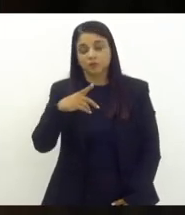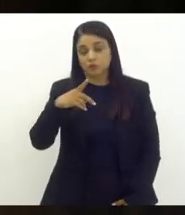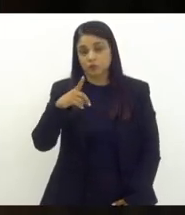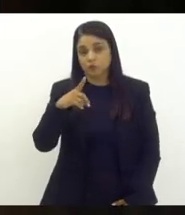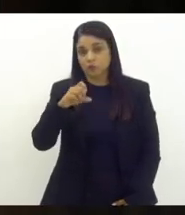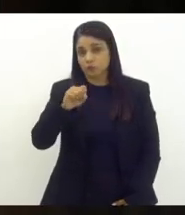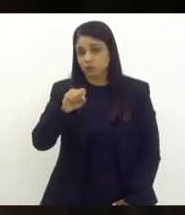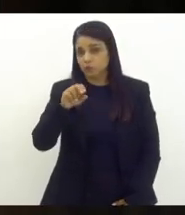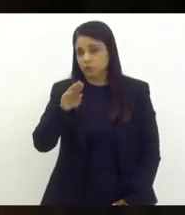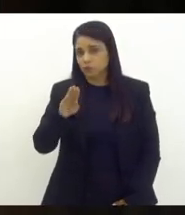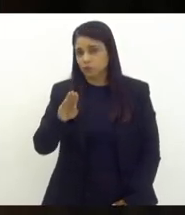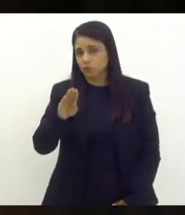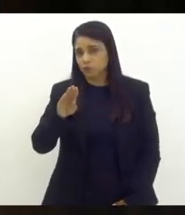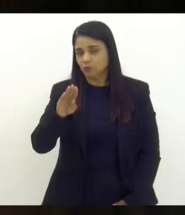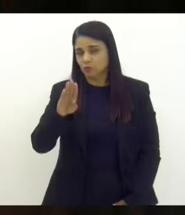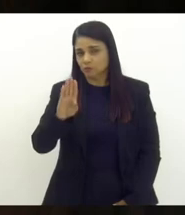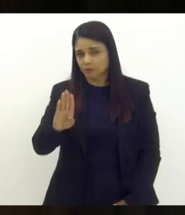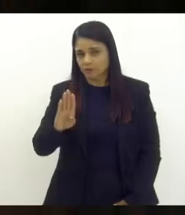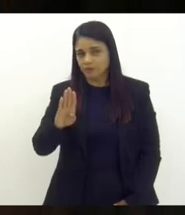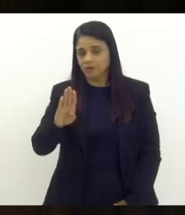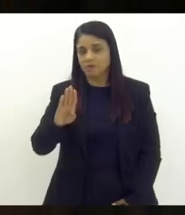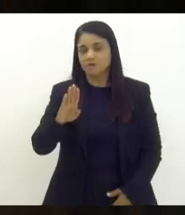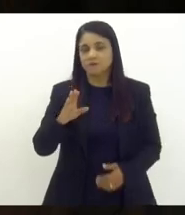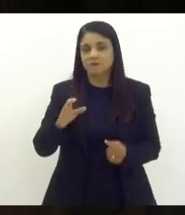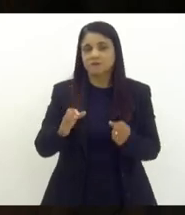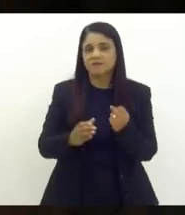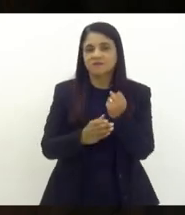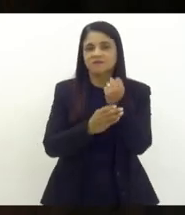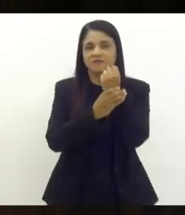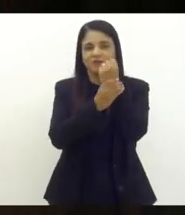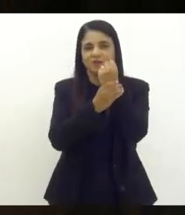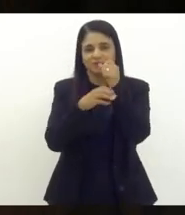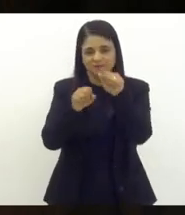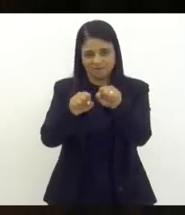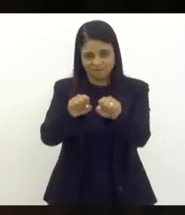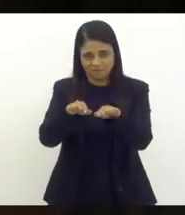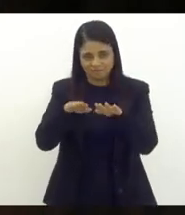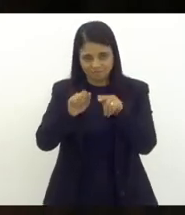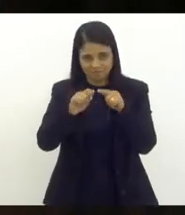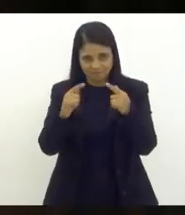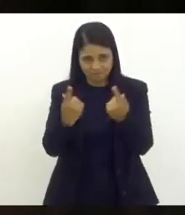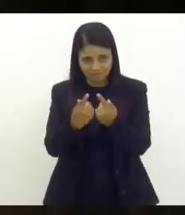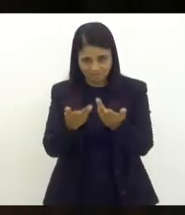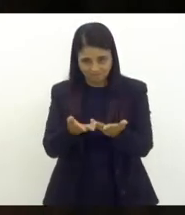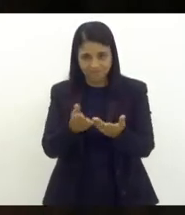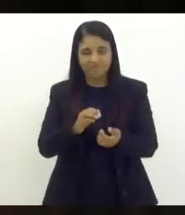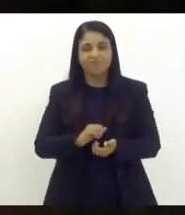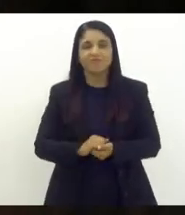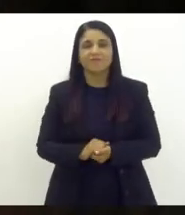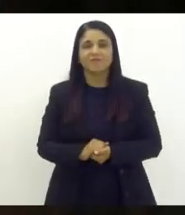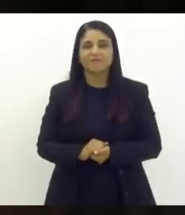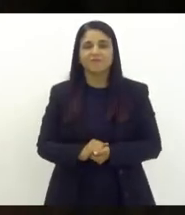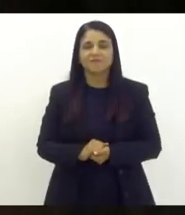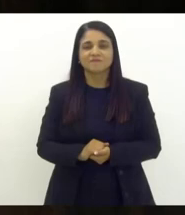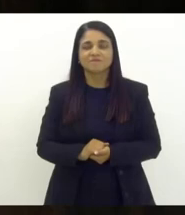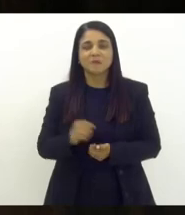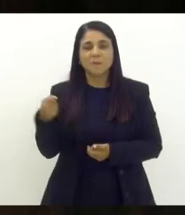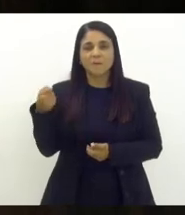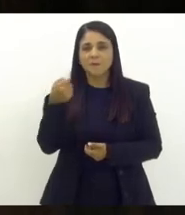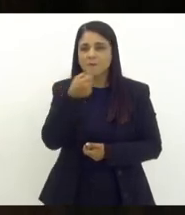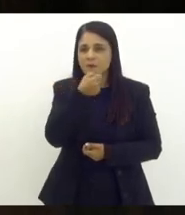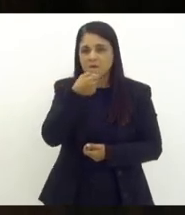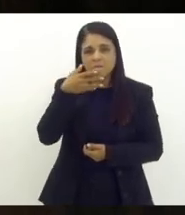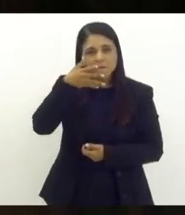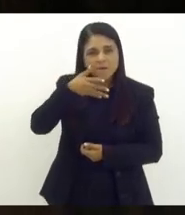subid subdiretoria da segurança da alge que se faz presente também eh vou passar a palavra